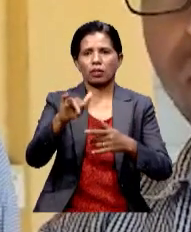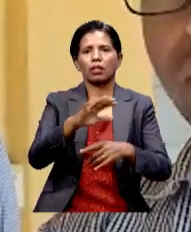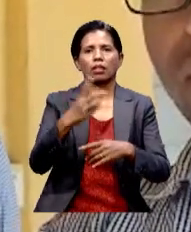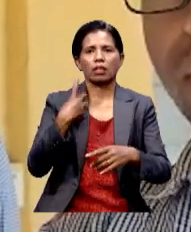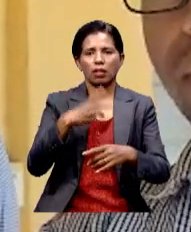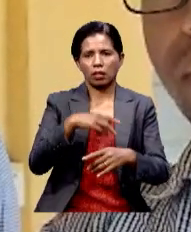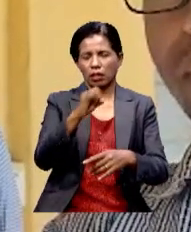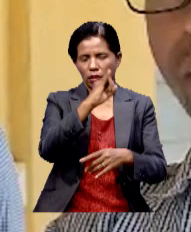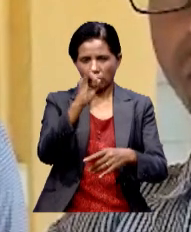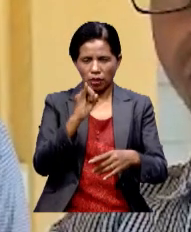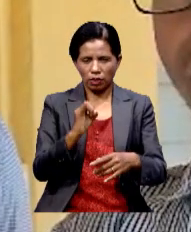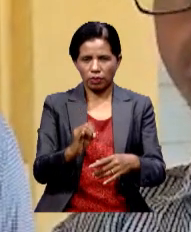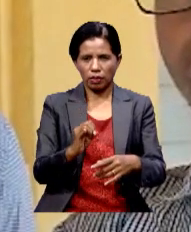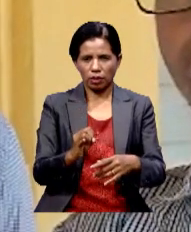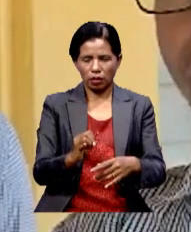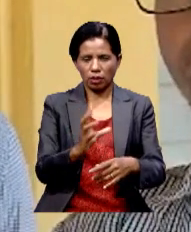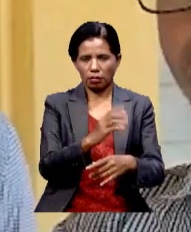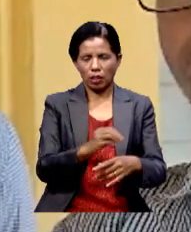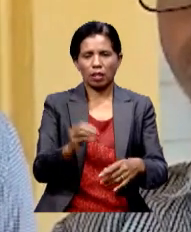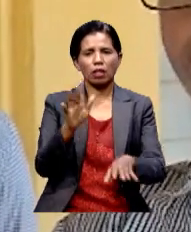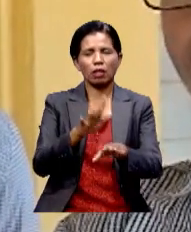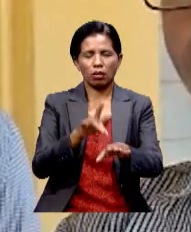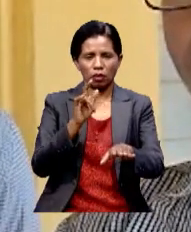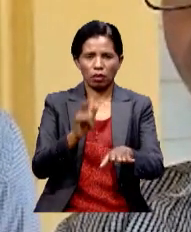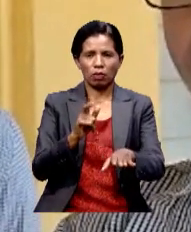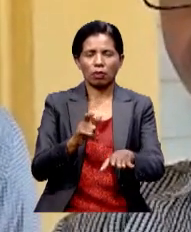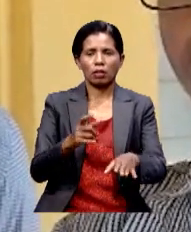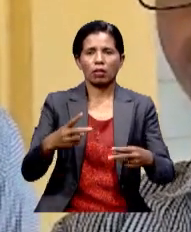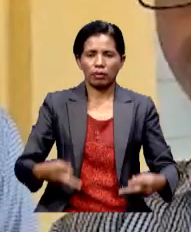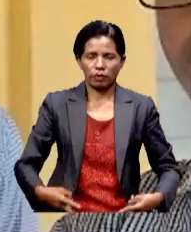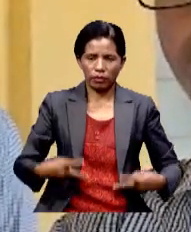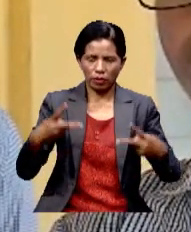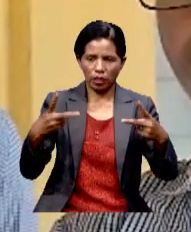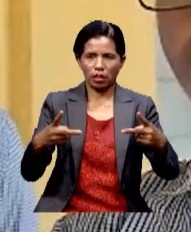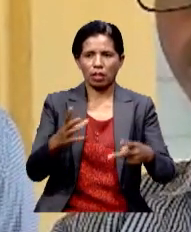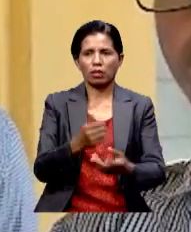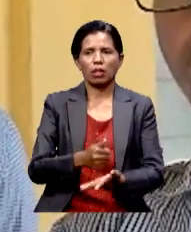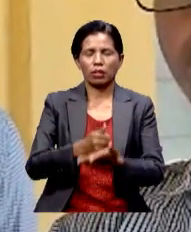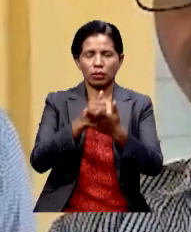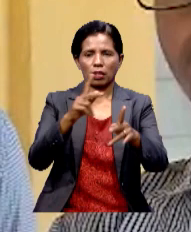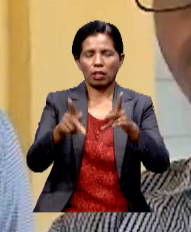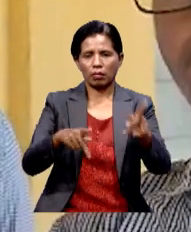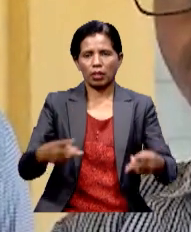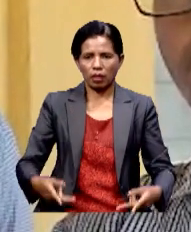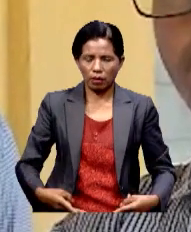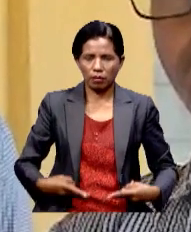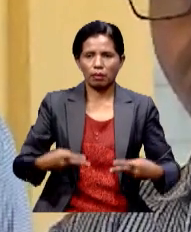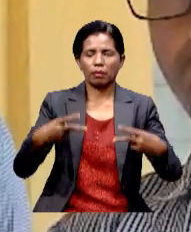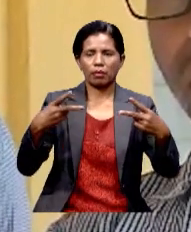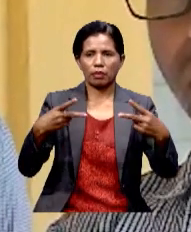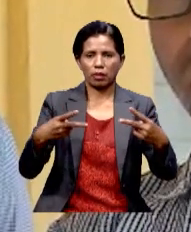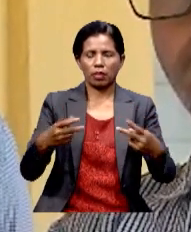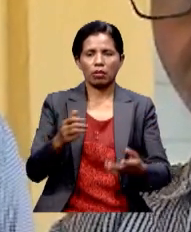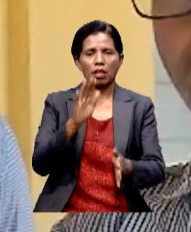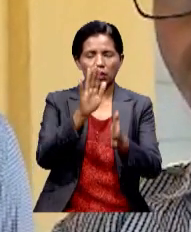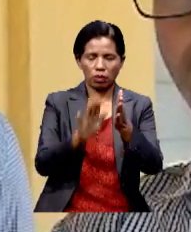identifica condições que devem haver a minha vida e imediatamente a intervenção simples que devem haver salva a vida e reduz a mortalidade